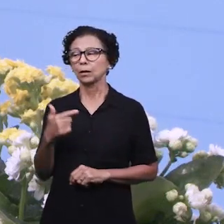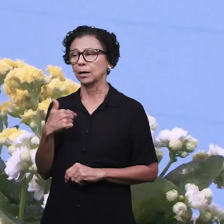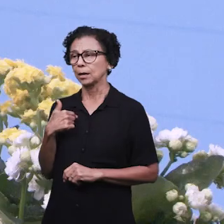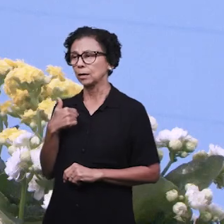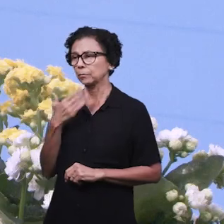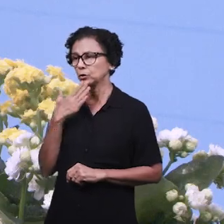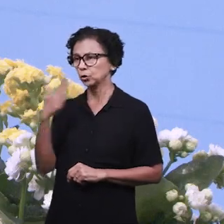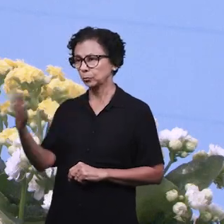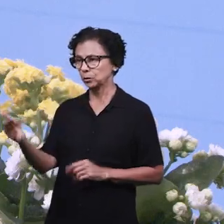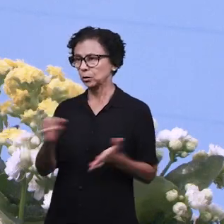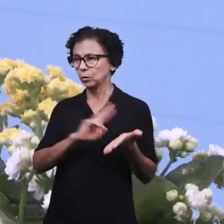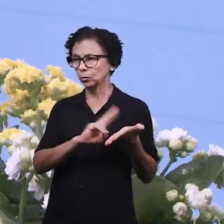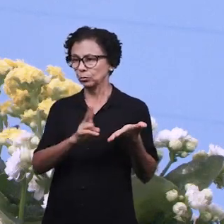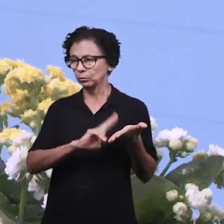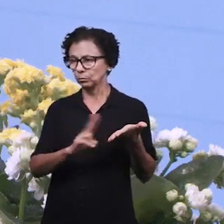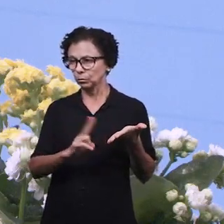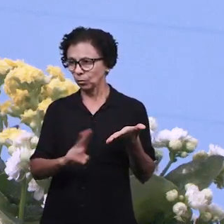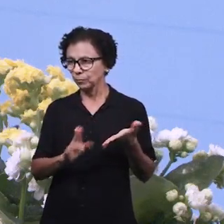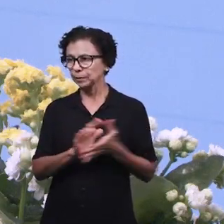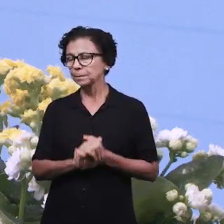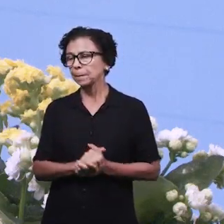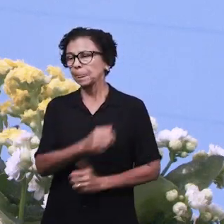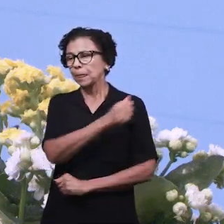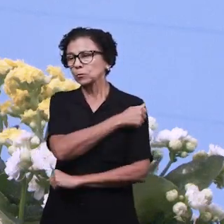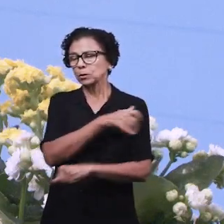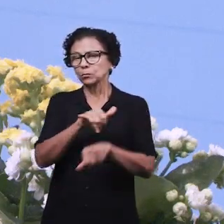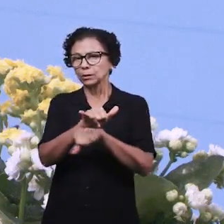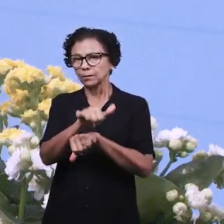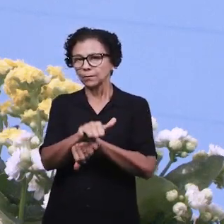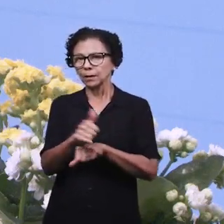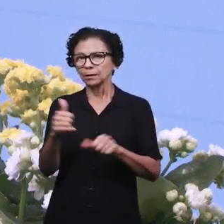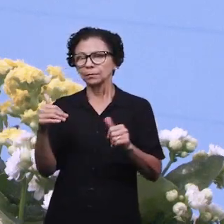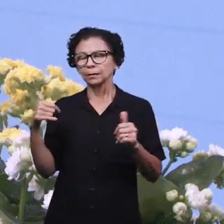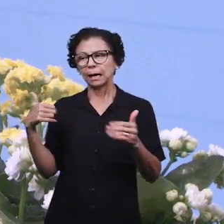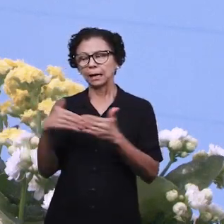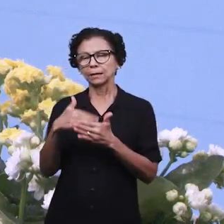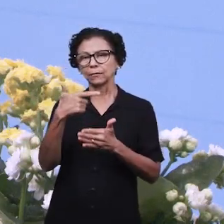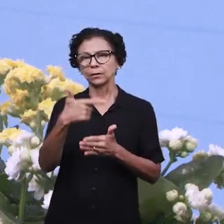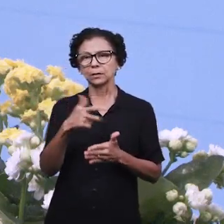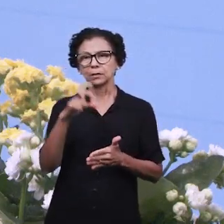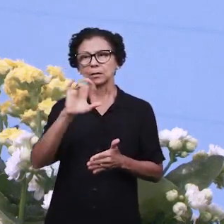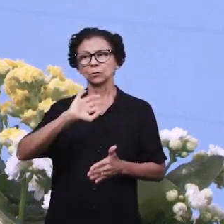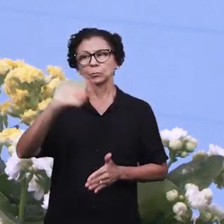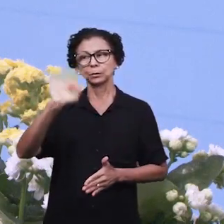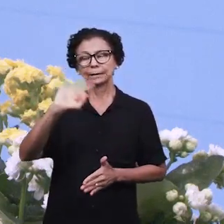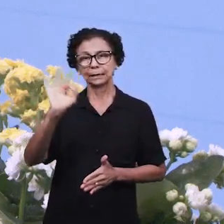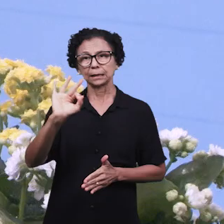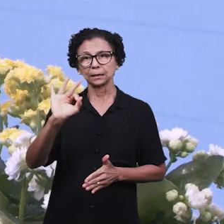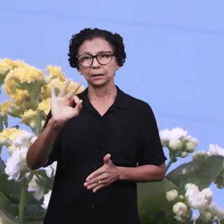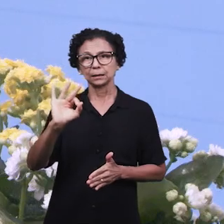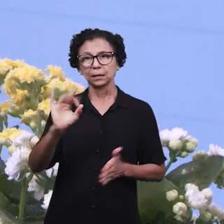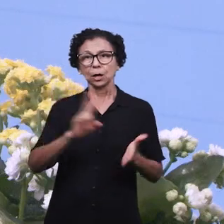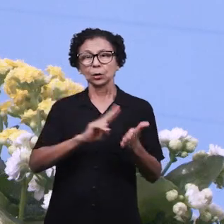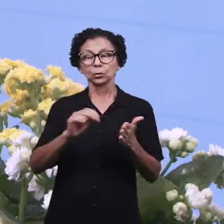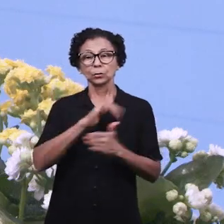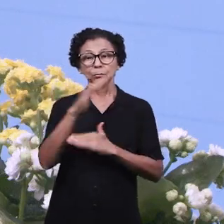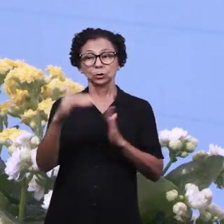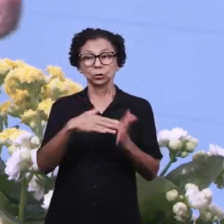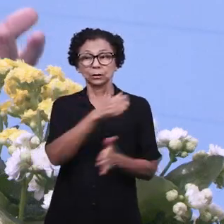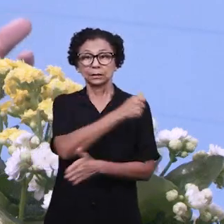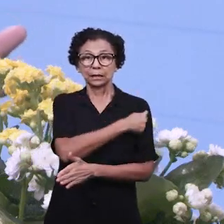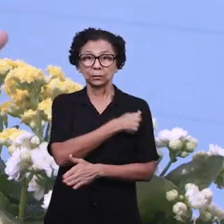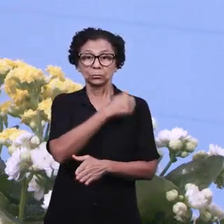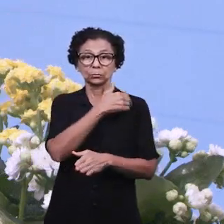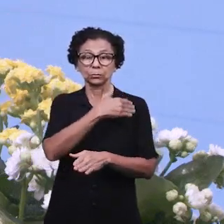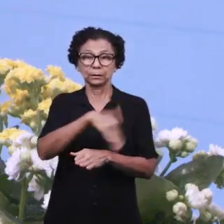relação dos alunos faltosos até 25%, me passa o nome de todos esses alunos, endereço, o nome dos pais, que eu vou intimá-los